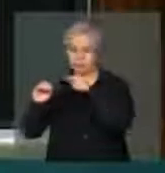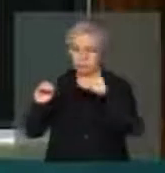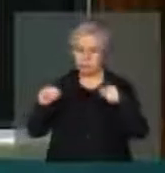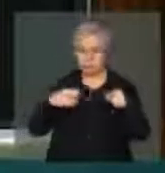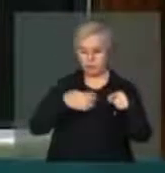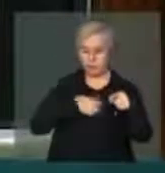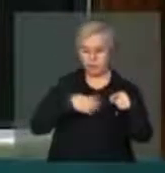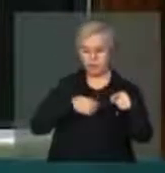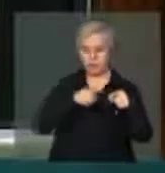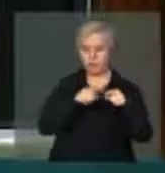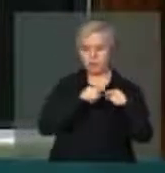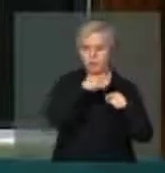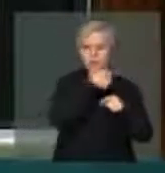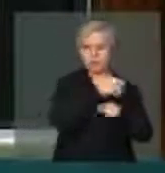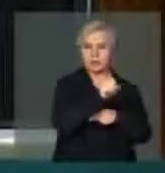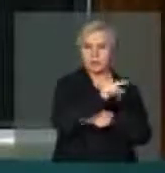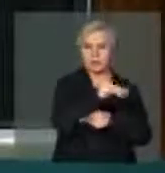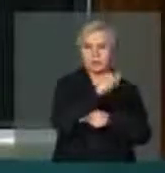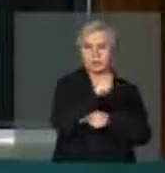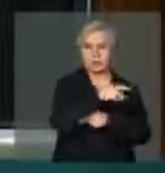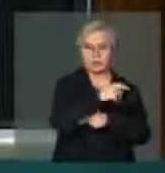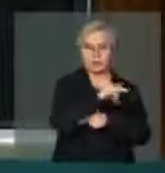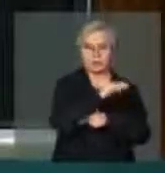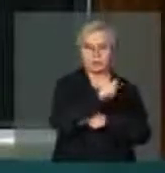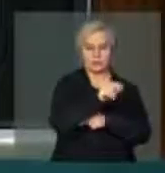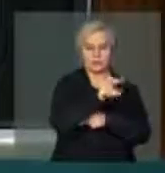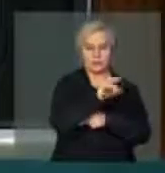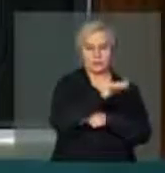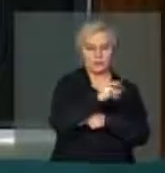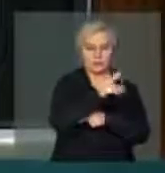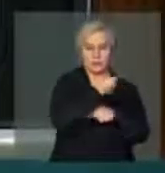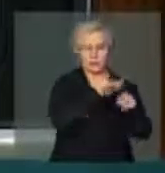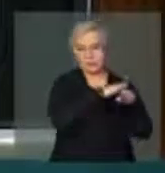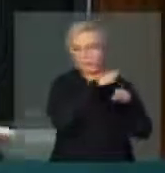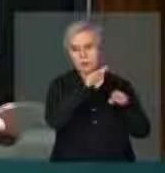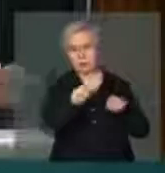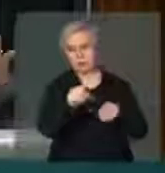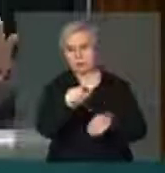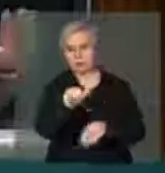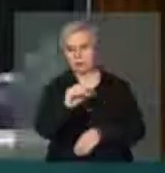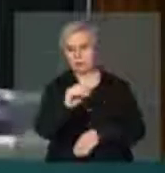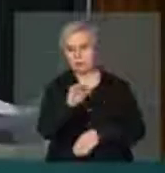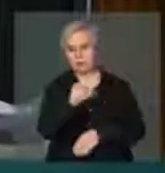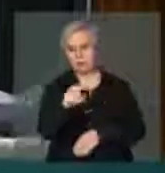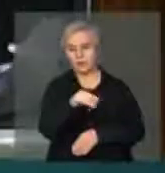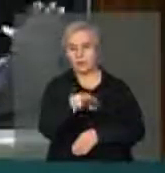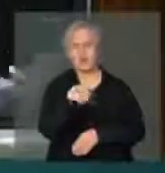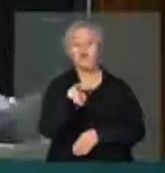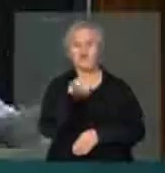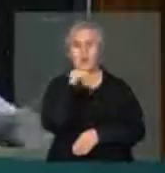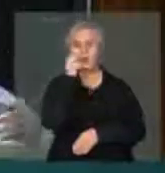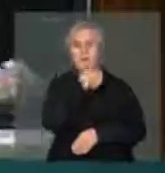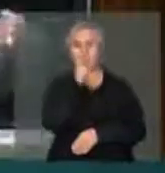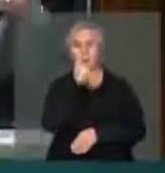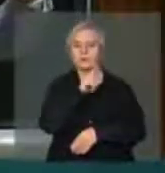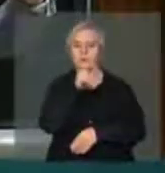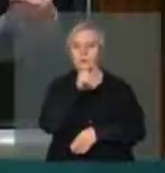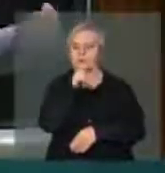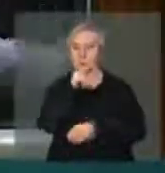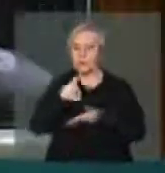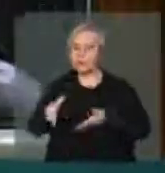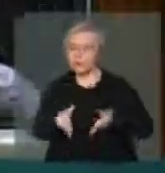Maria da Vitória, vai sair no São Francisco, e aí a gente vai ter, se Deus quiser, o Rio São Francisco regularizado,